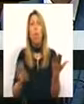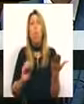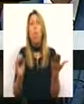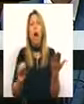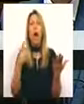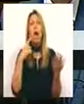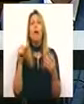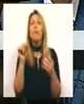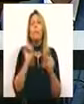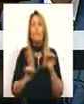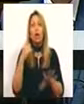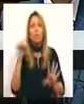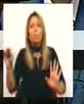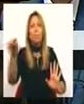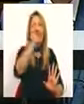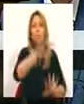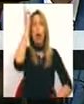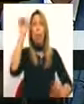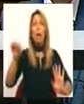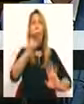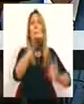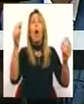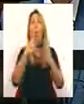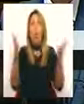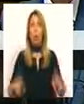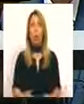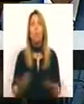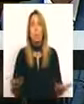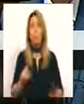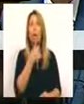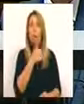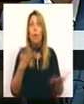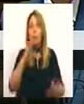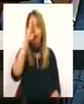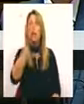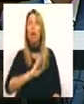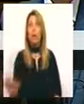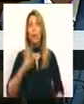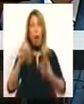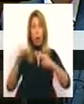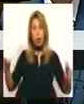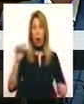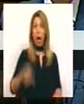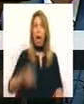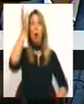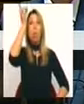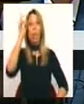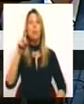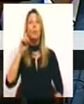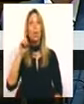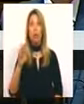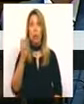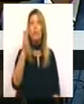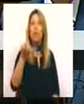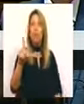O que é que o Governo fez, entretanto, sabendo que os militares têm meios destes e que há autarquias nestes países que também têm, mas que os bombeiros e a Proteção Civil